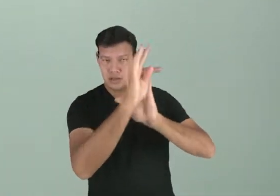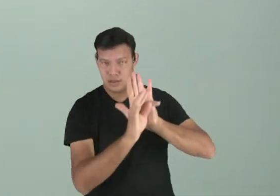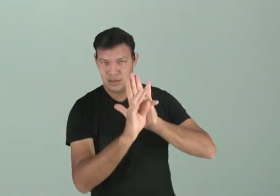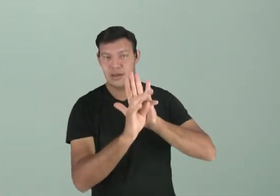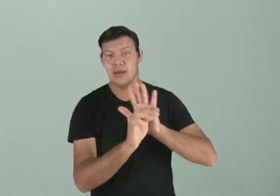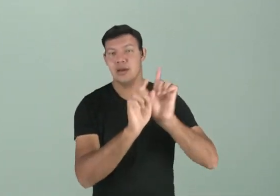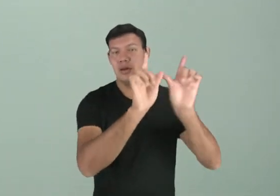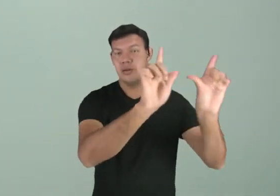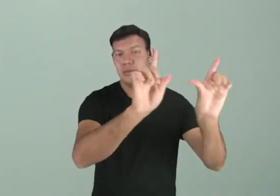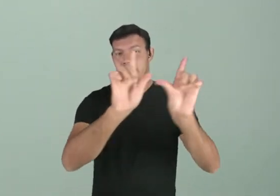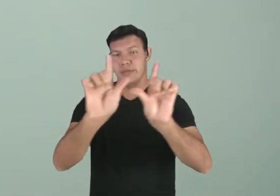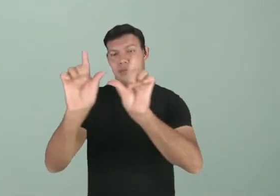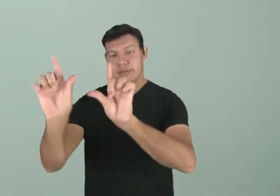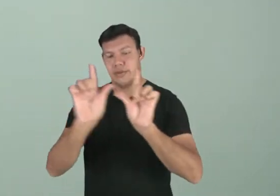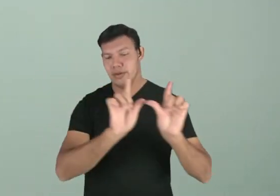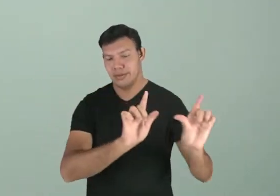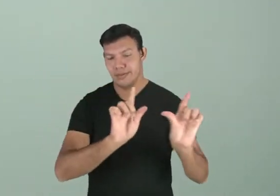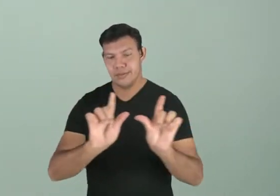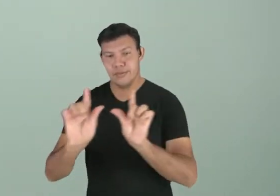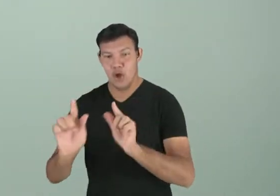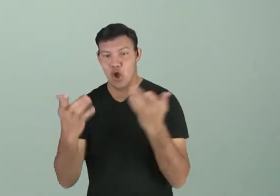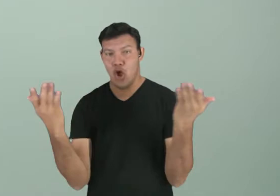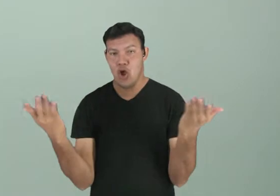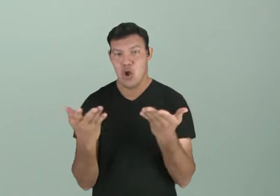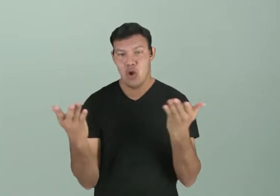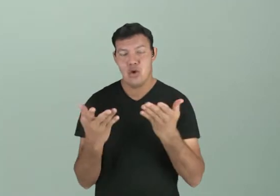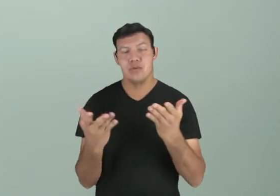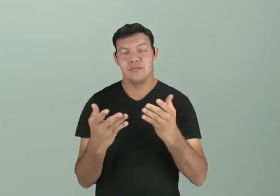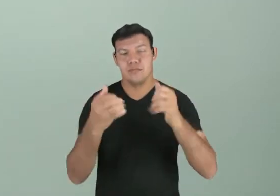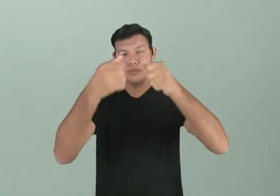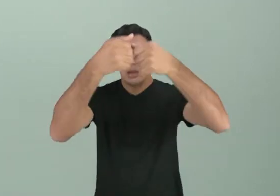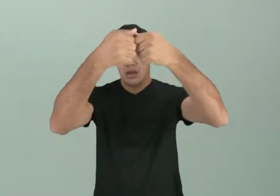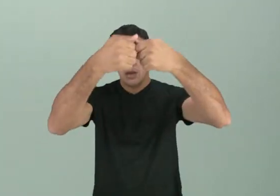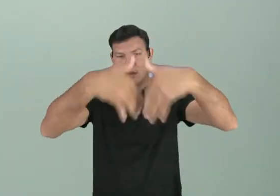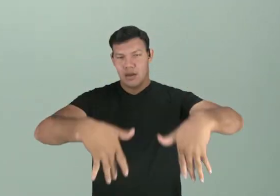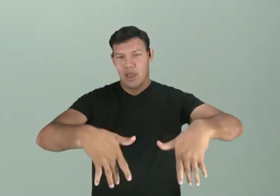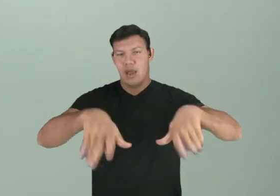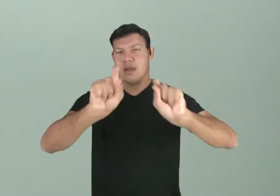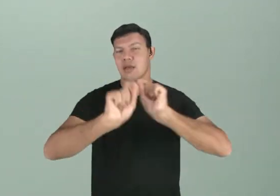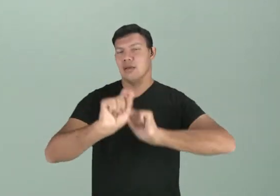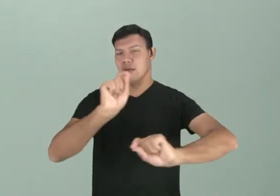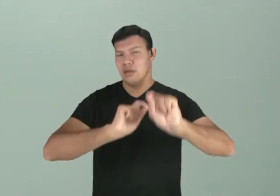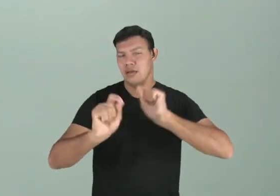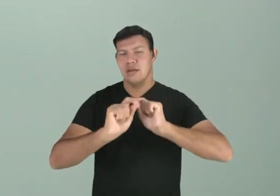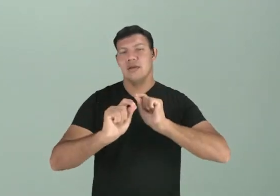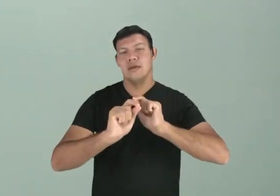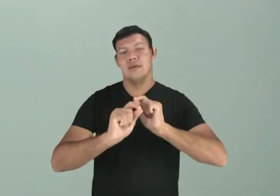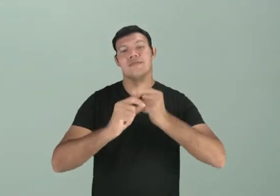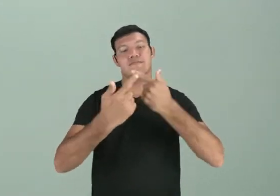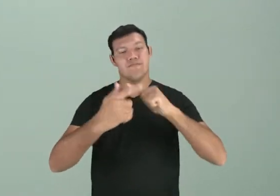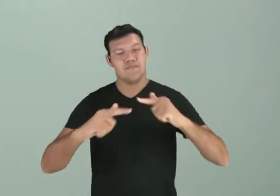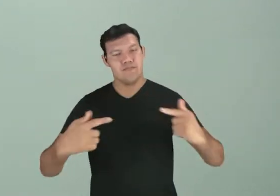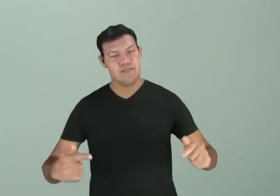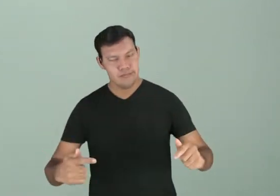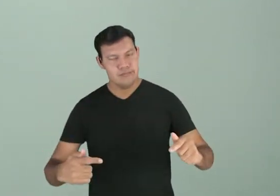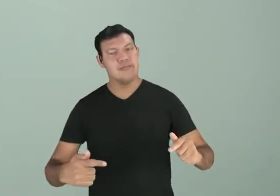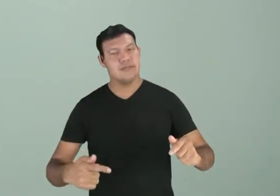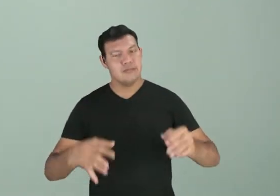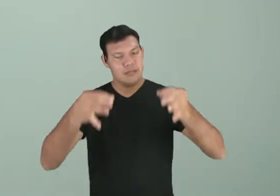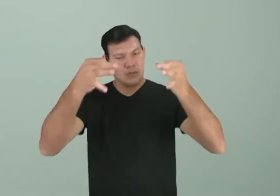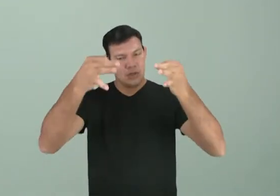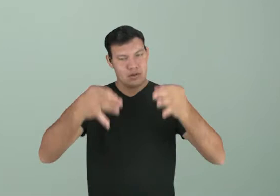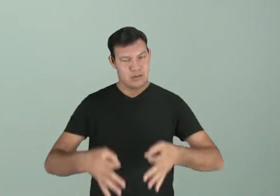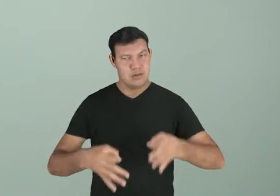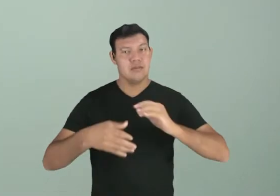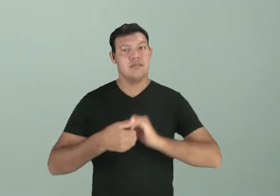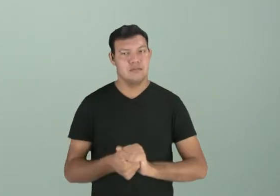em Quadrinhos. E hoje nós vamos abordar um pouquinho da gramática normativa. Hoje nós vamos começar